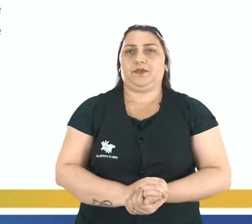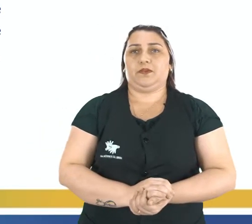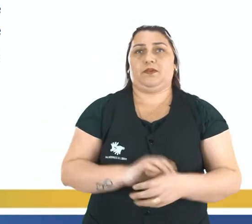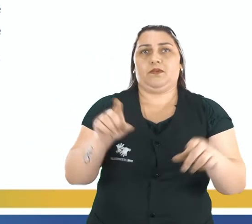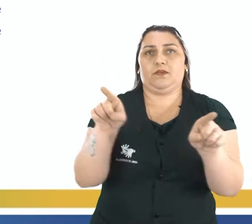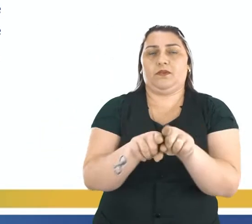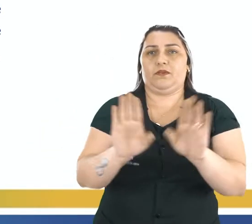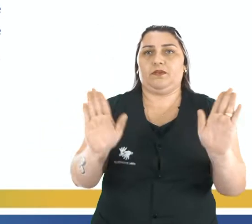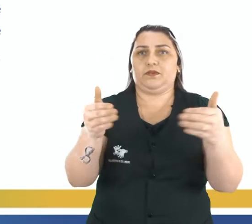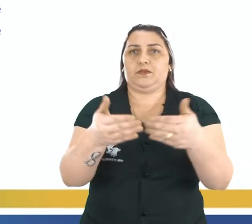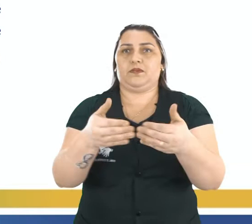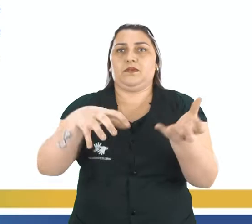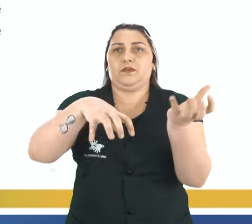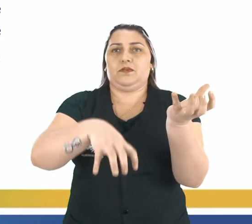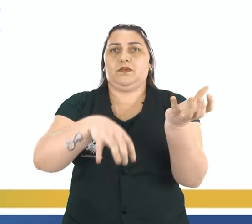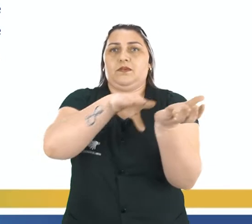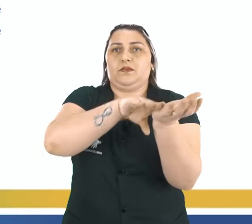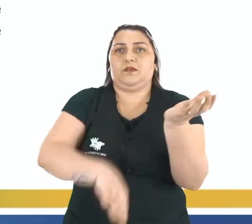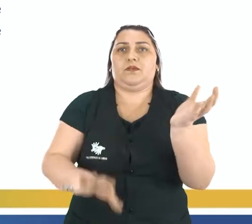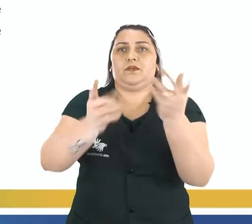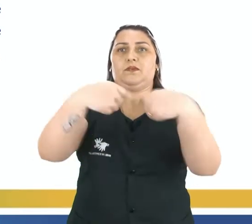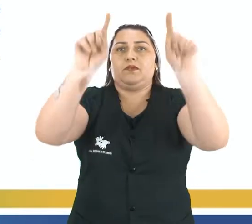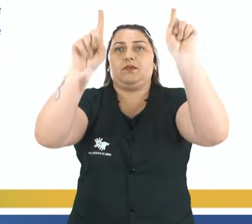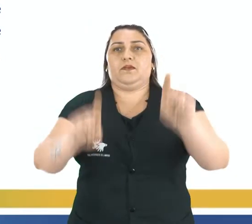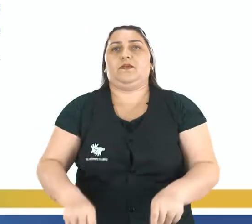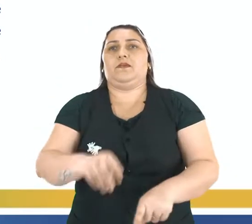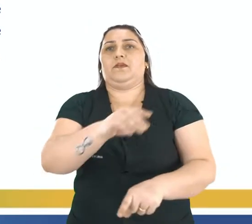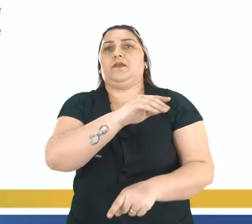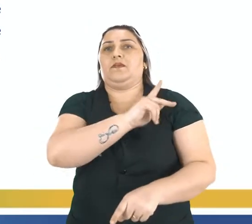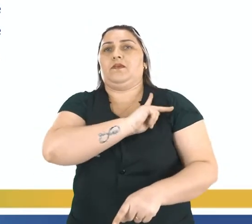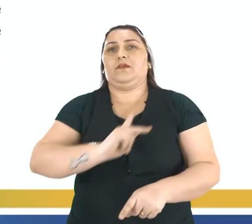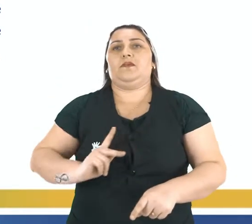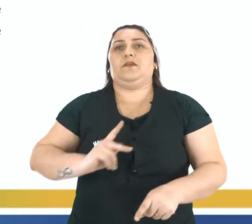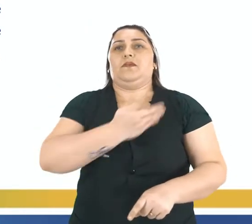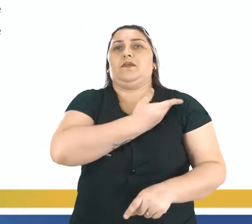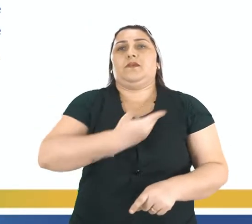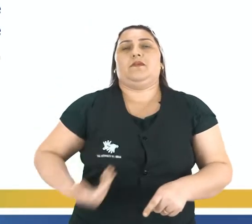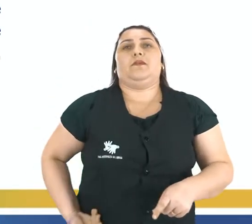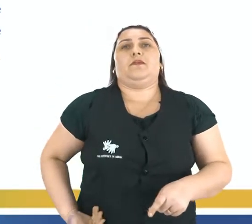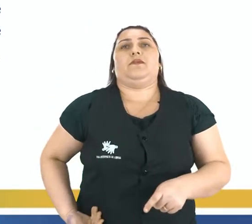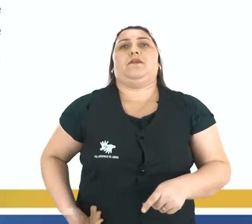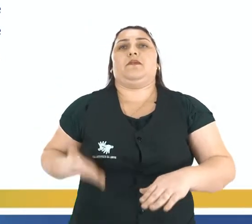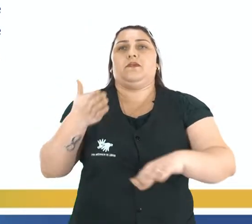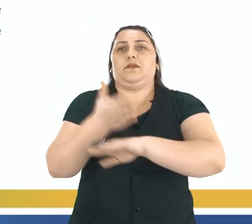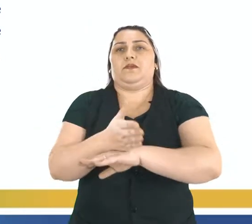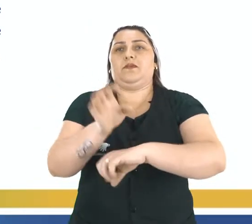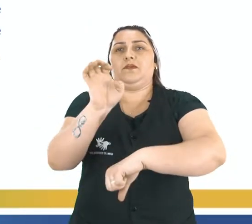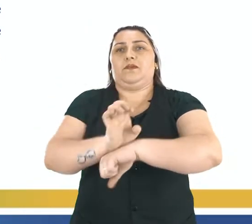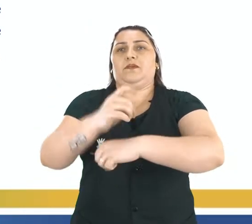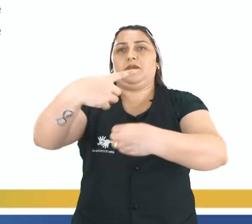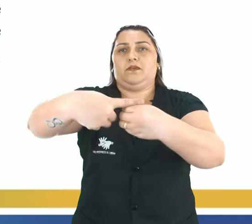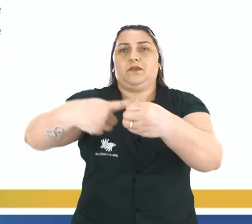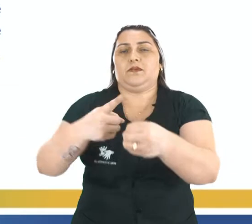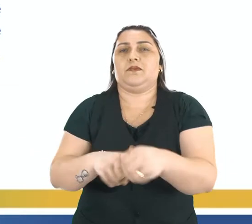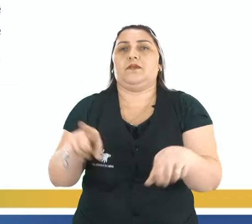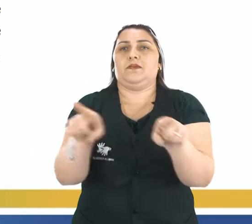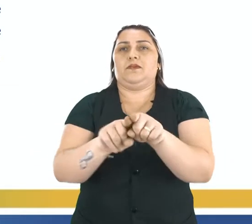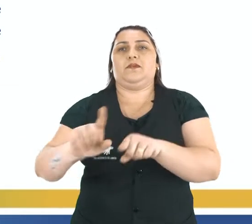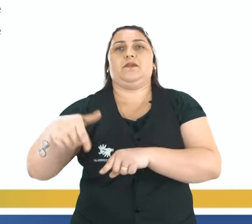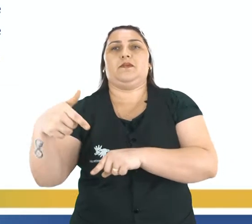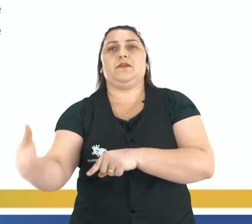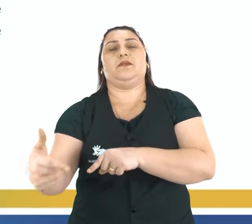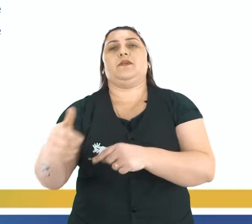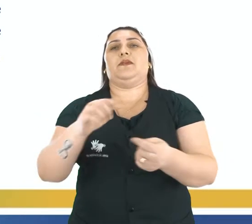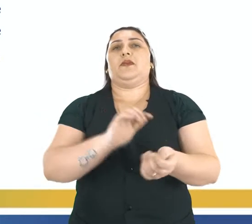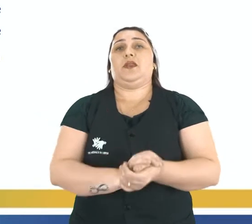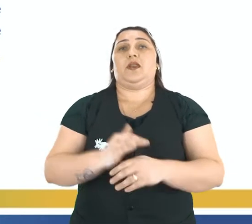vai também fechar o Congresso, demitir funcionários públicos, intervir diretamente nos governos estaduais e municipais e dentre outras